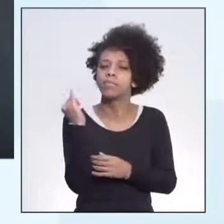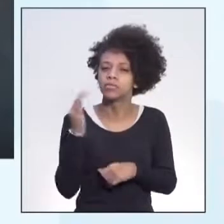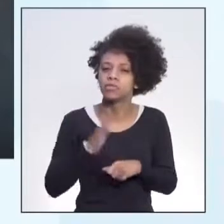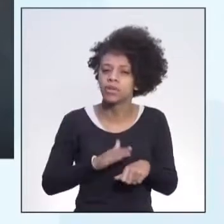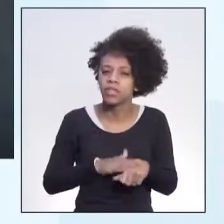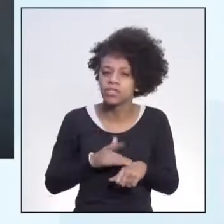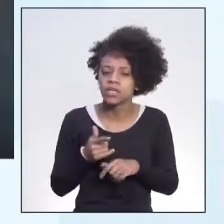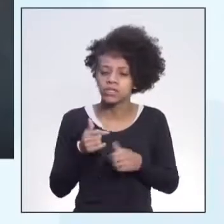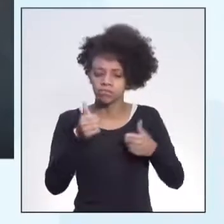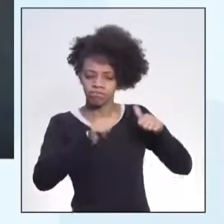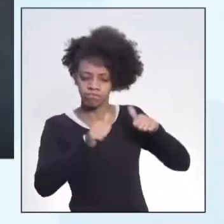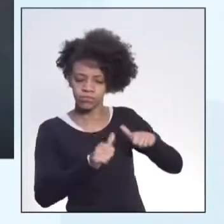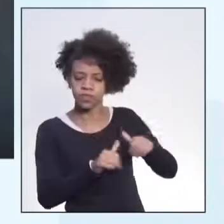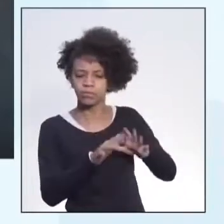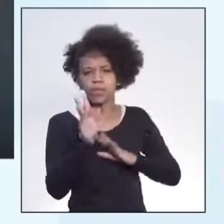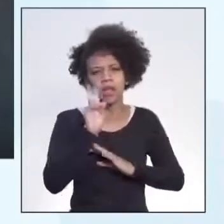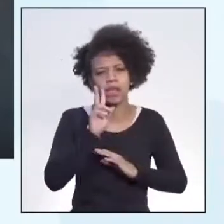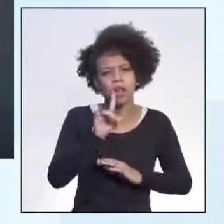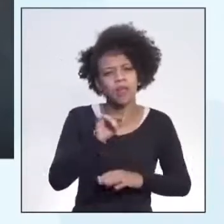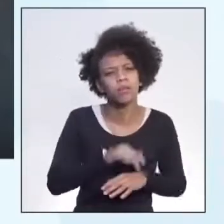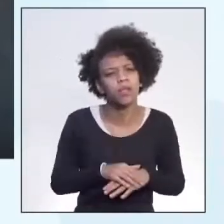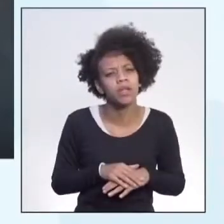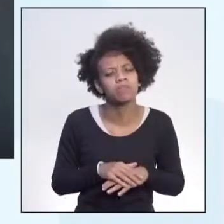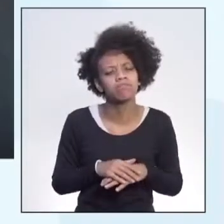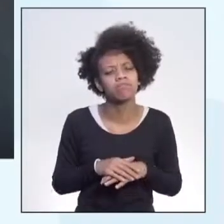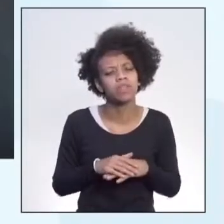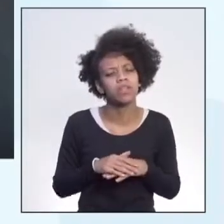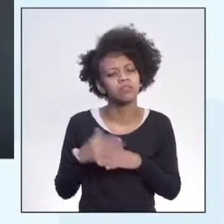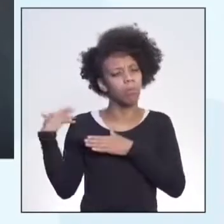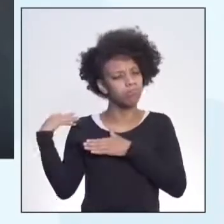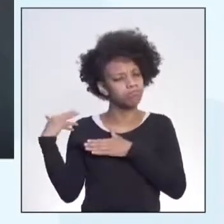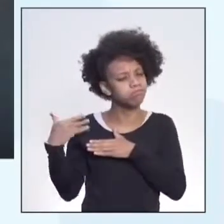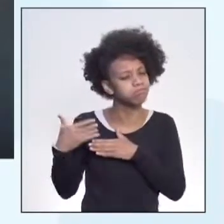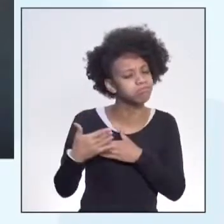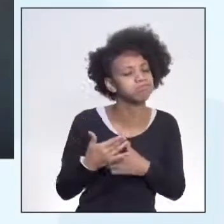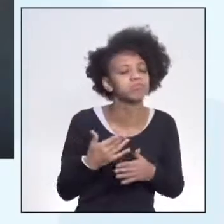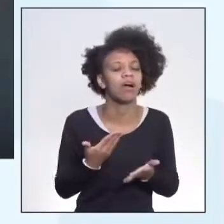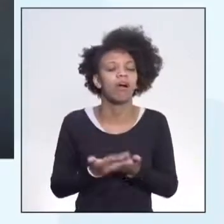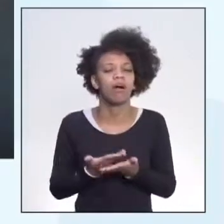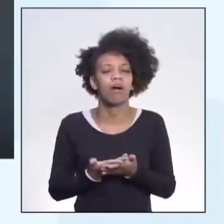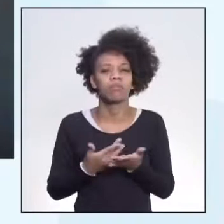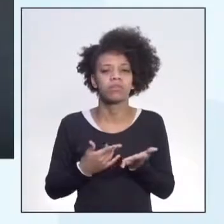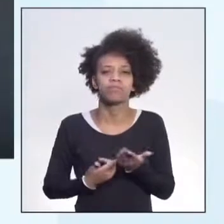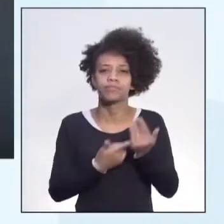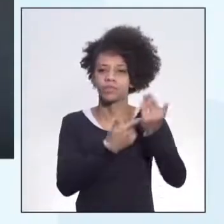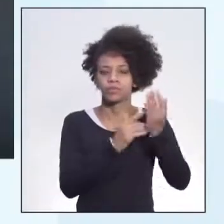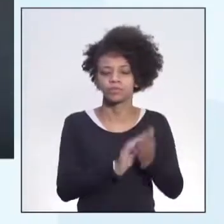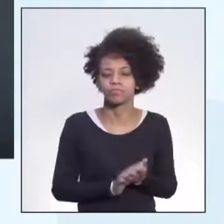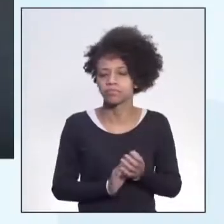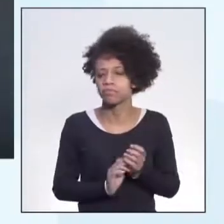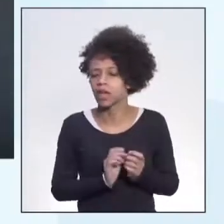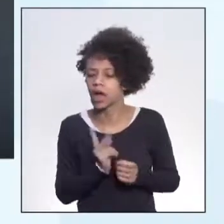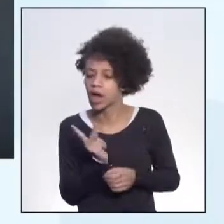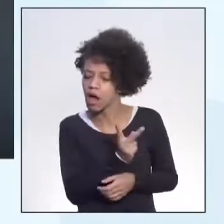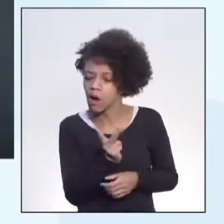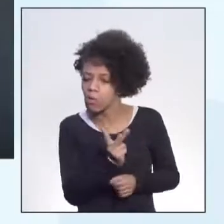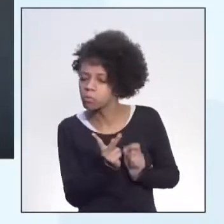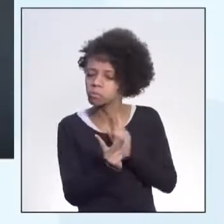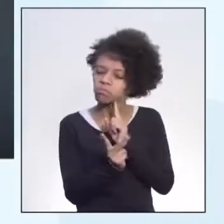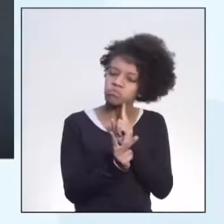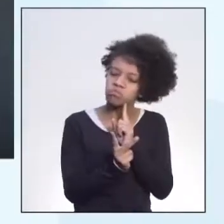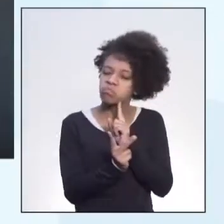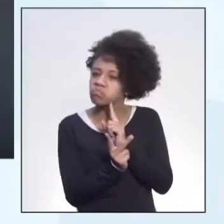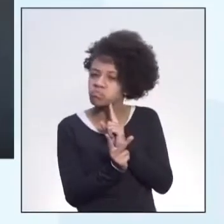fazer essa análise. E lembra que eu falei lá no início, quando nós falamos de tecnologia? Será que alguma dessas imagens